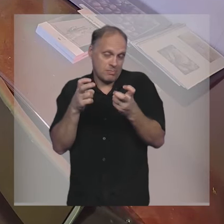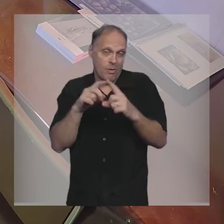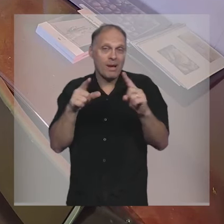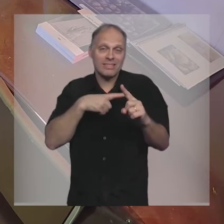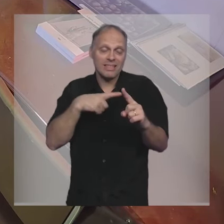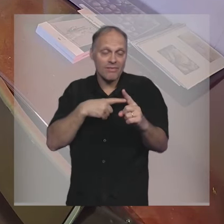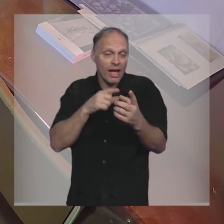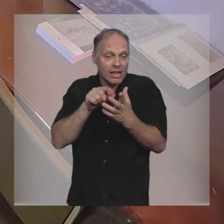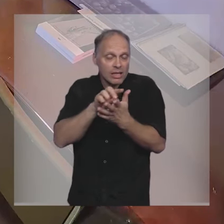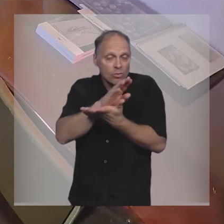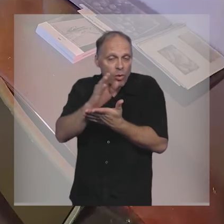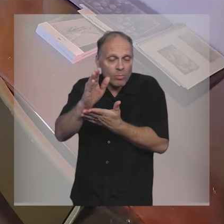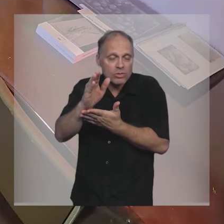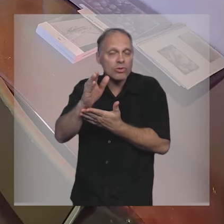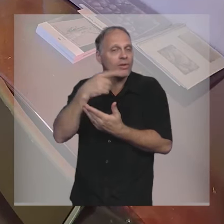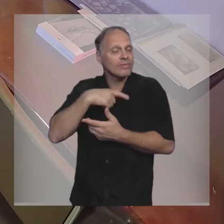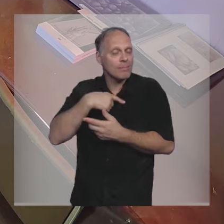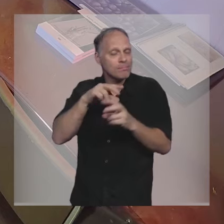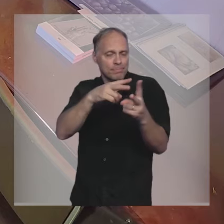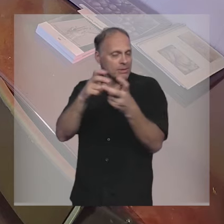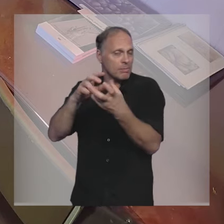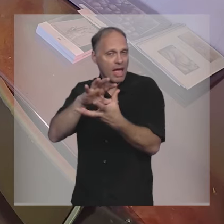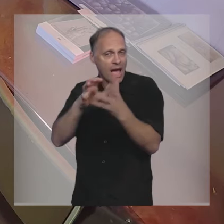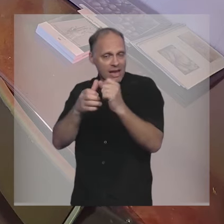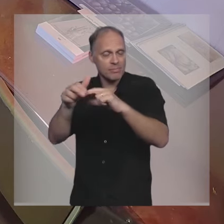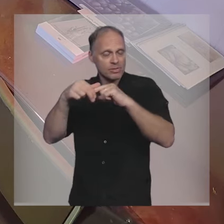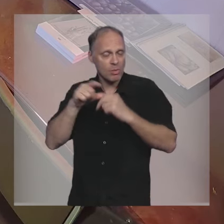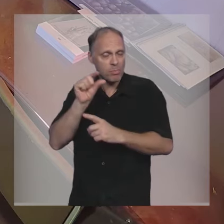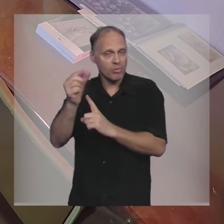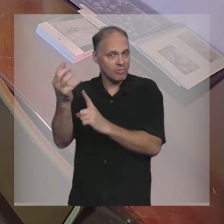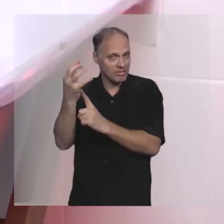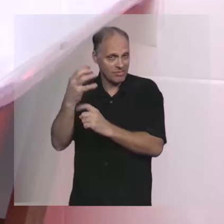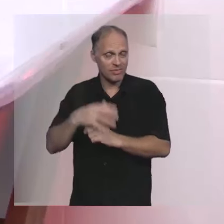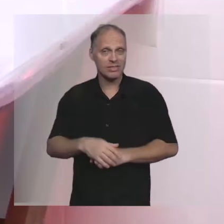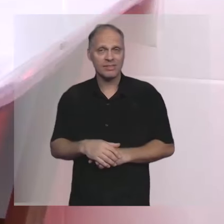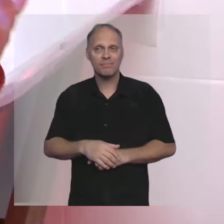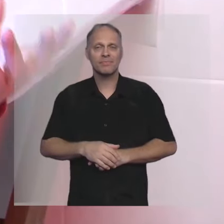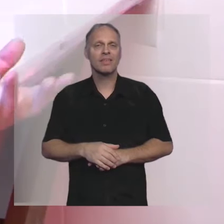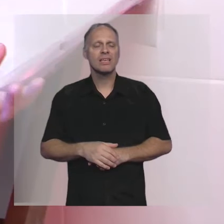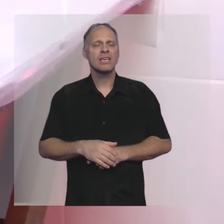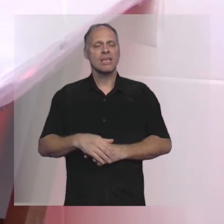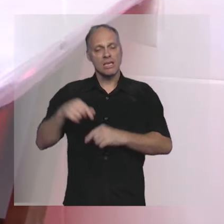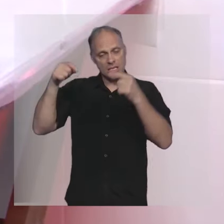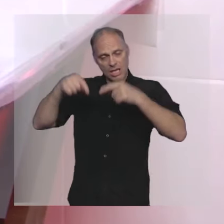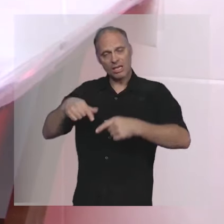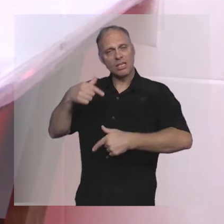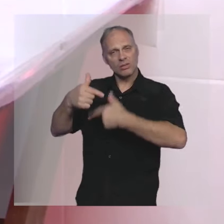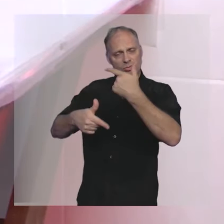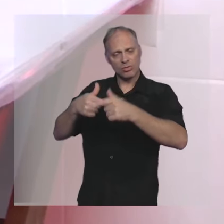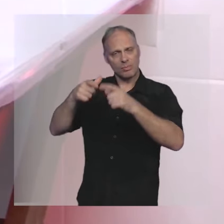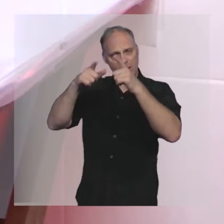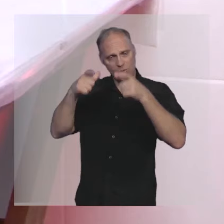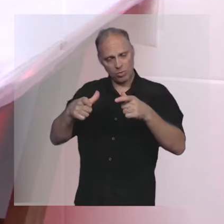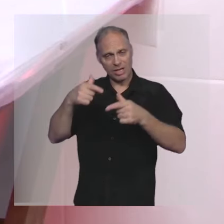da arte, então ambos têm um pouco de influência. E no ateliê aqui,